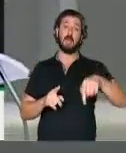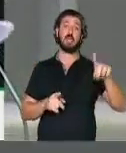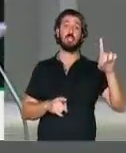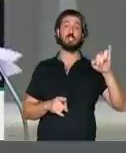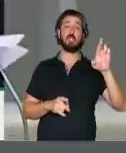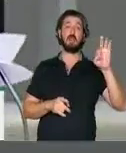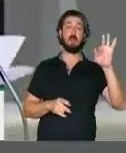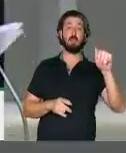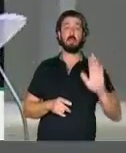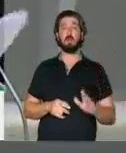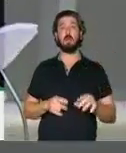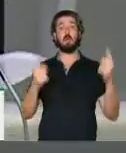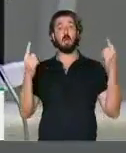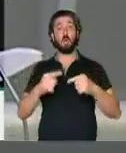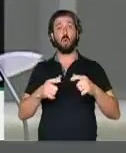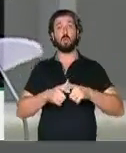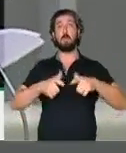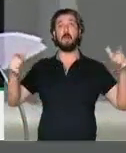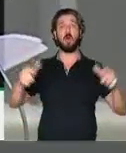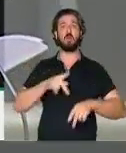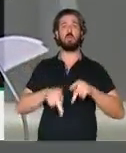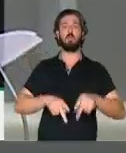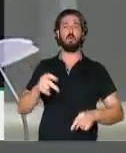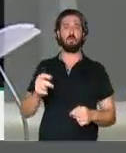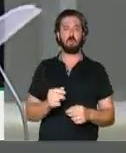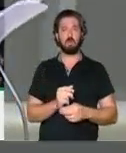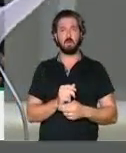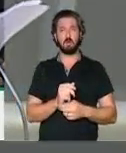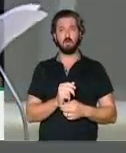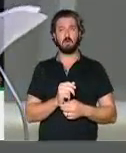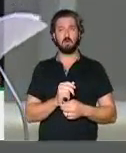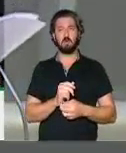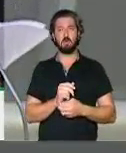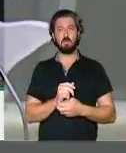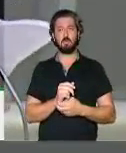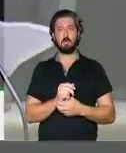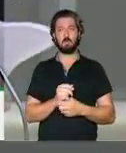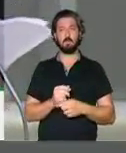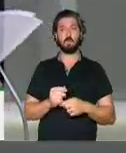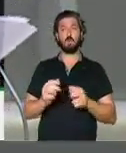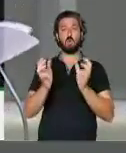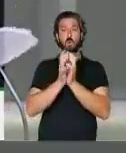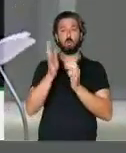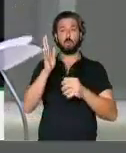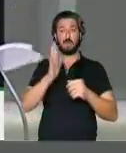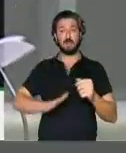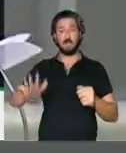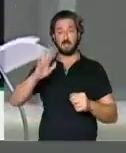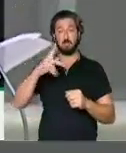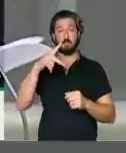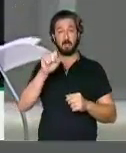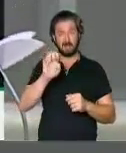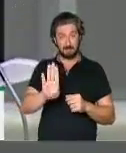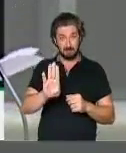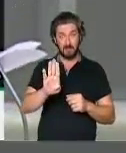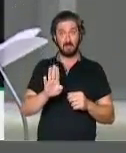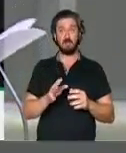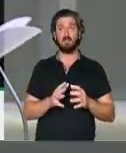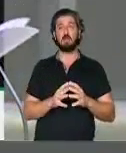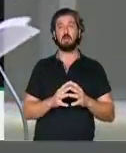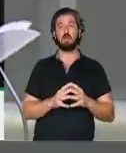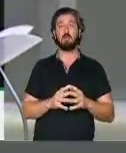direita, são contra a maioria do povo brasileiro. A Executiva Nacional do Partido Socialista